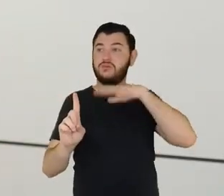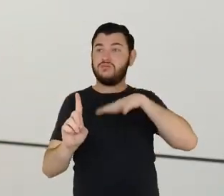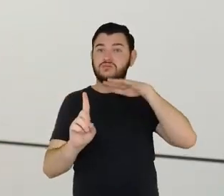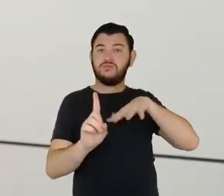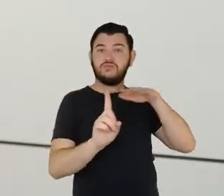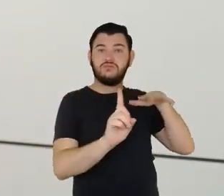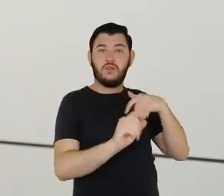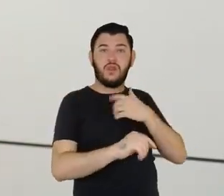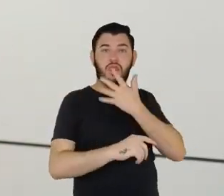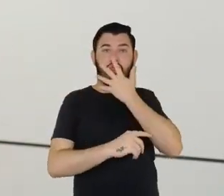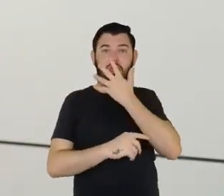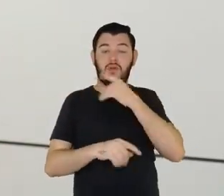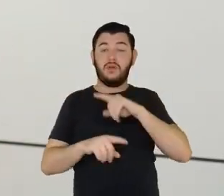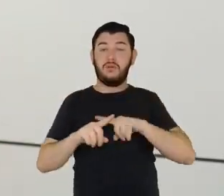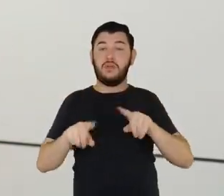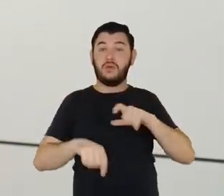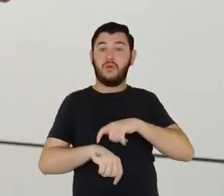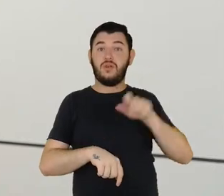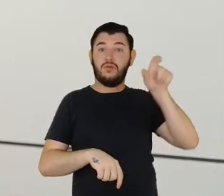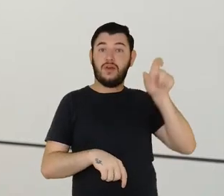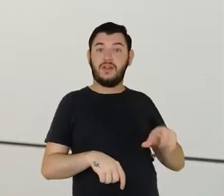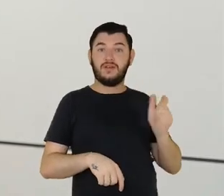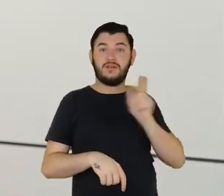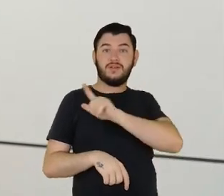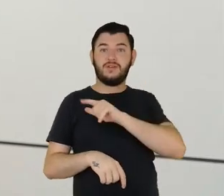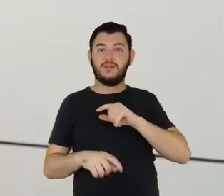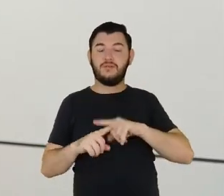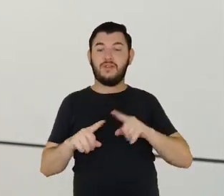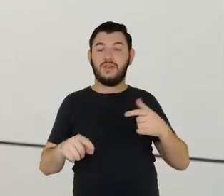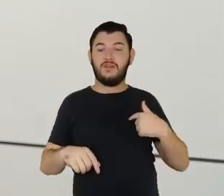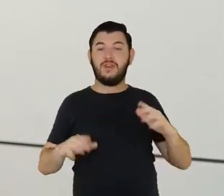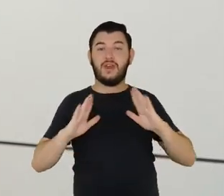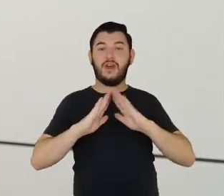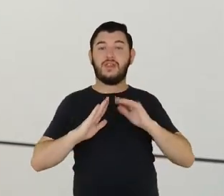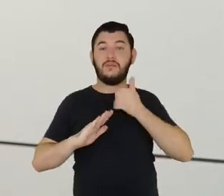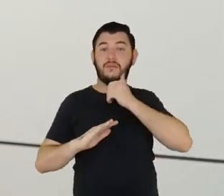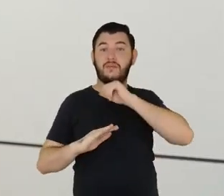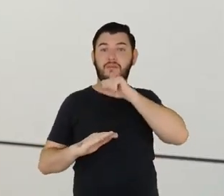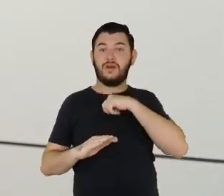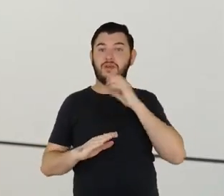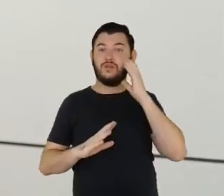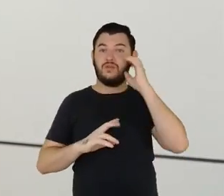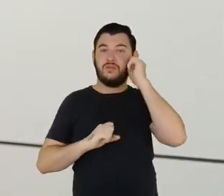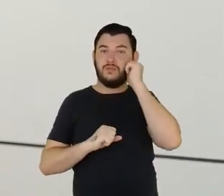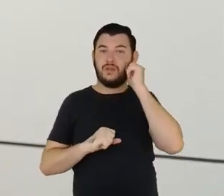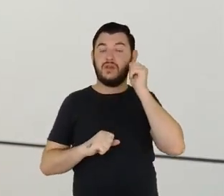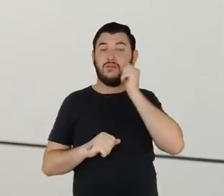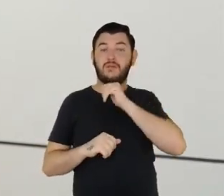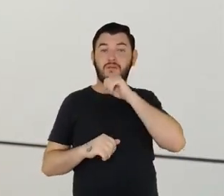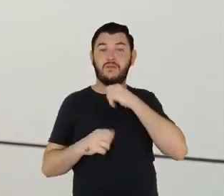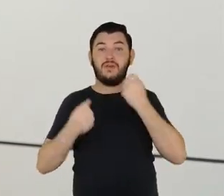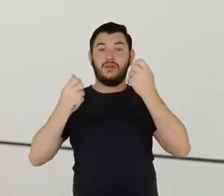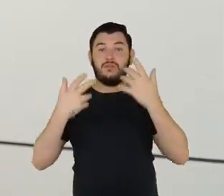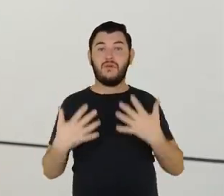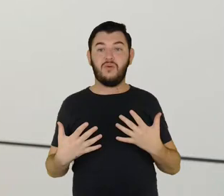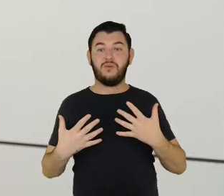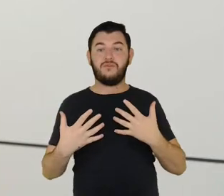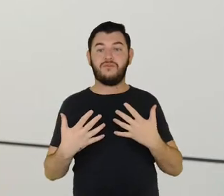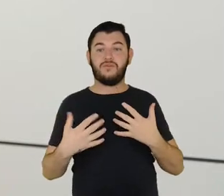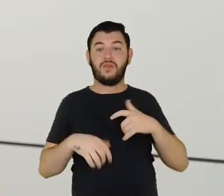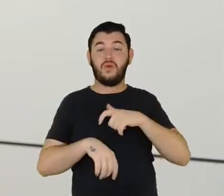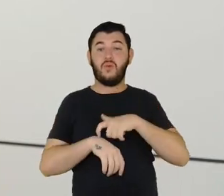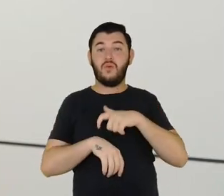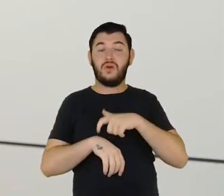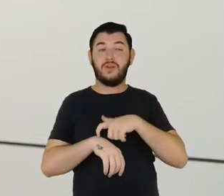casa, minha mulher tava dormindo, minha mulher falou, se ela ganhar, você me acorda. Não precisei acordar, porque eu dei um berro. Porque ficou aquele segundo